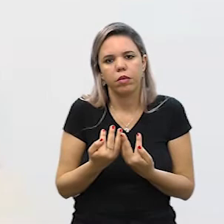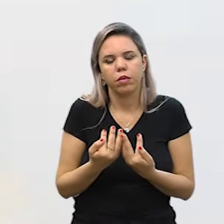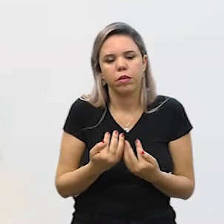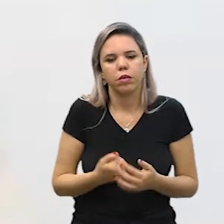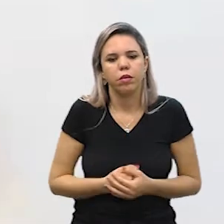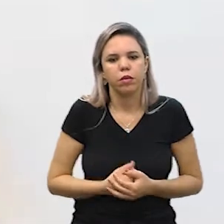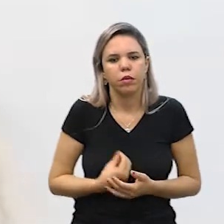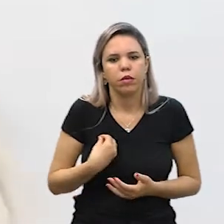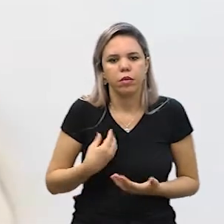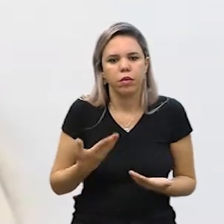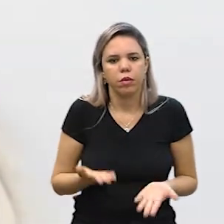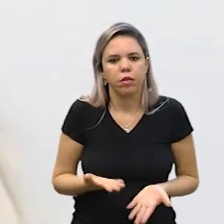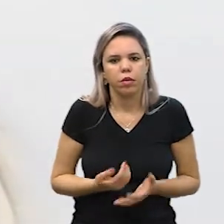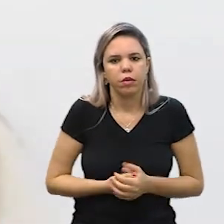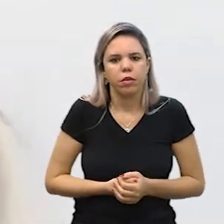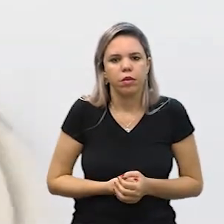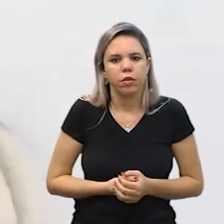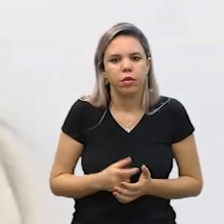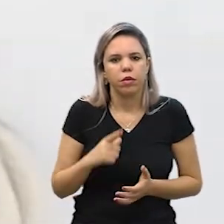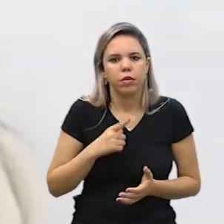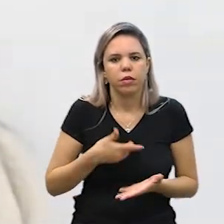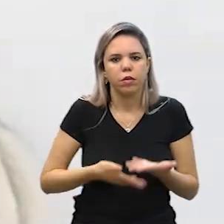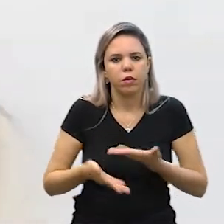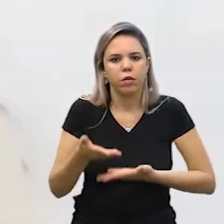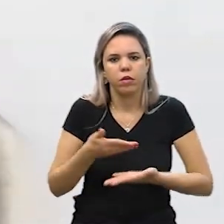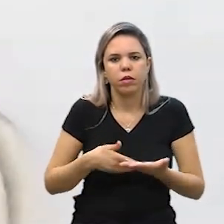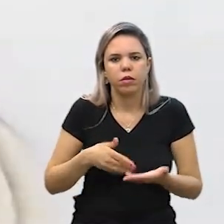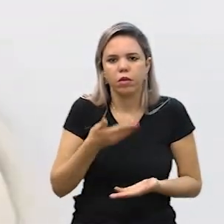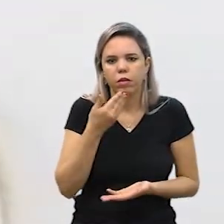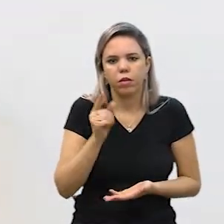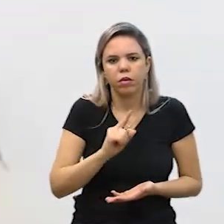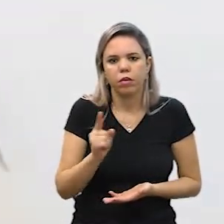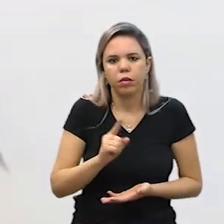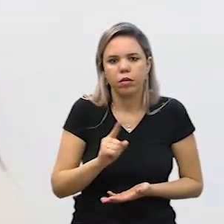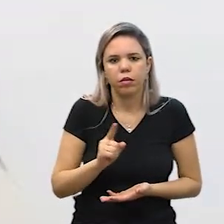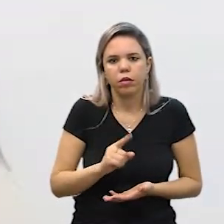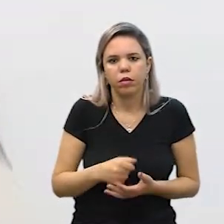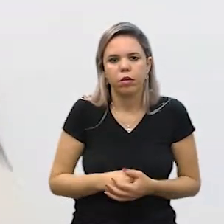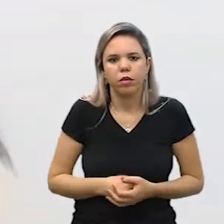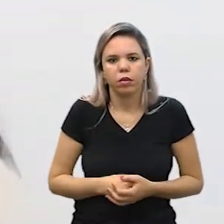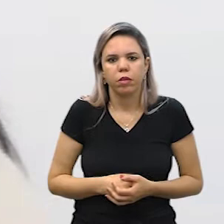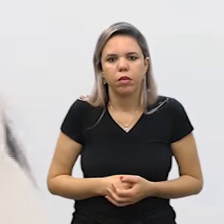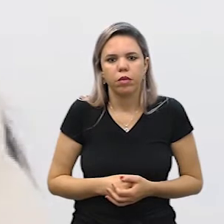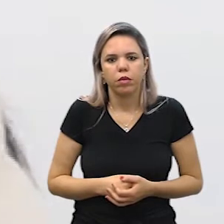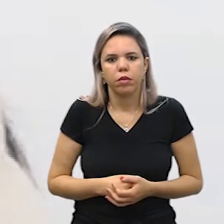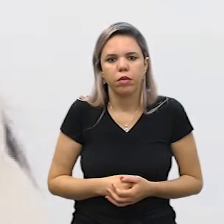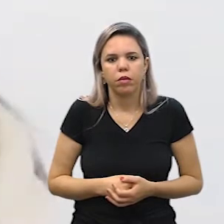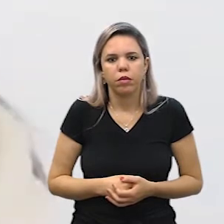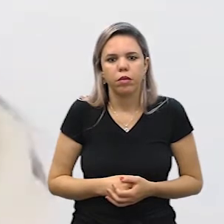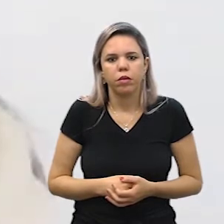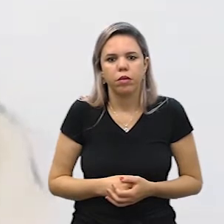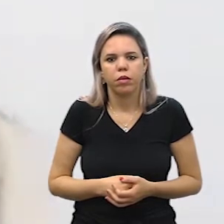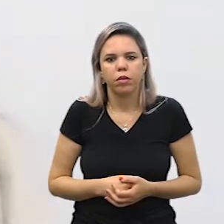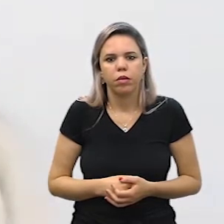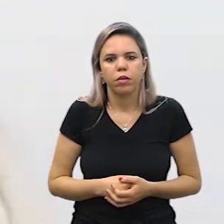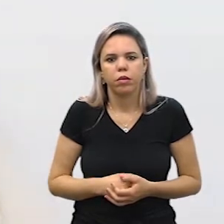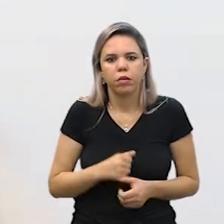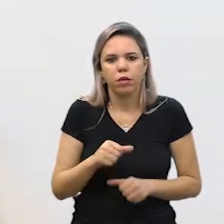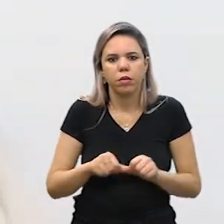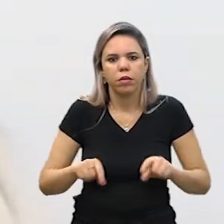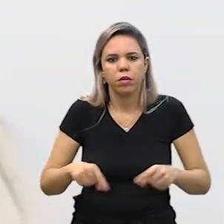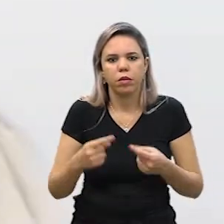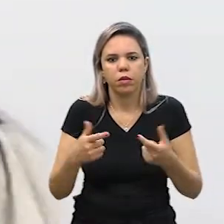espaço para eles e ter essa dinâmica não foi fácil e não está fácil. né? É algo que se tornou